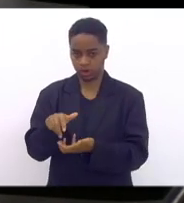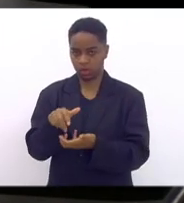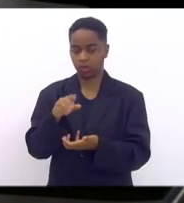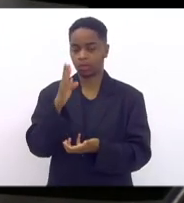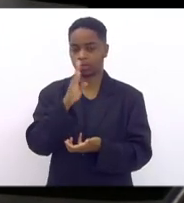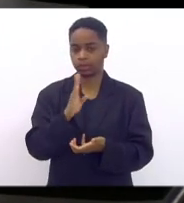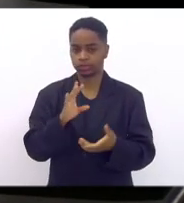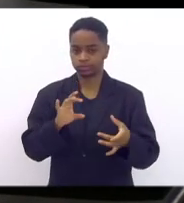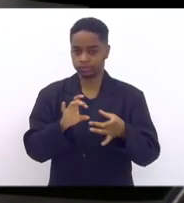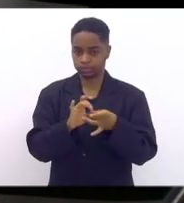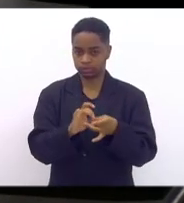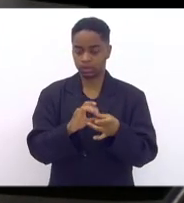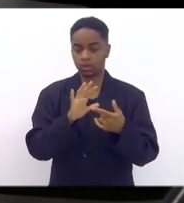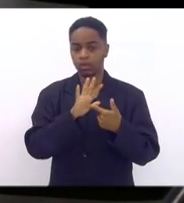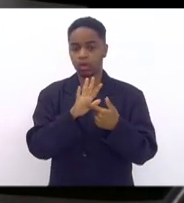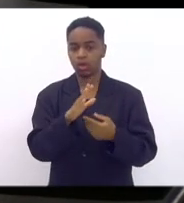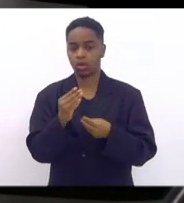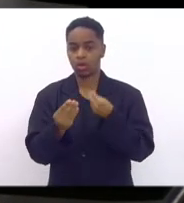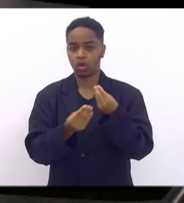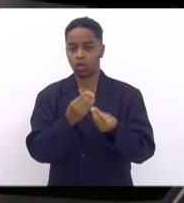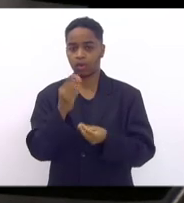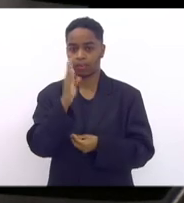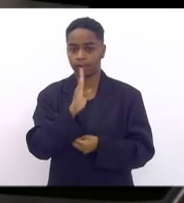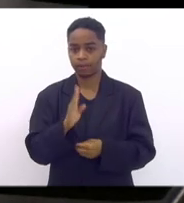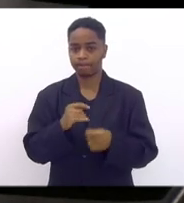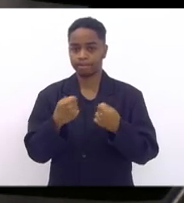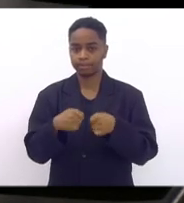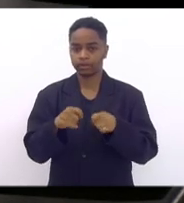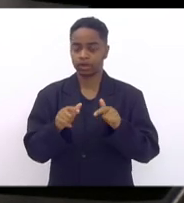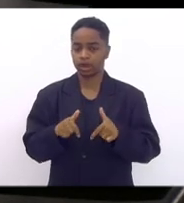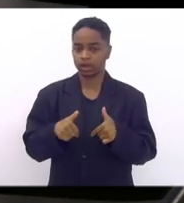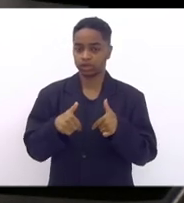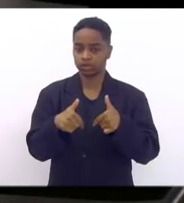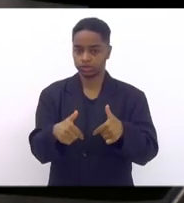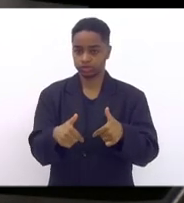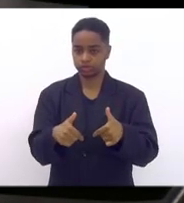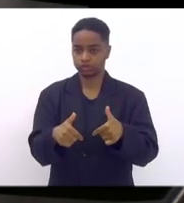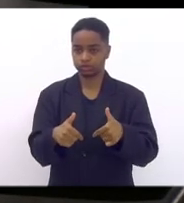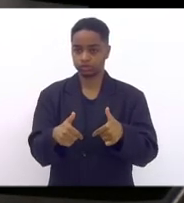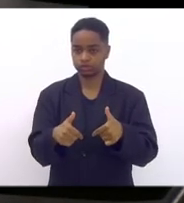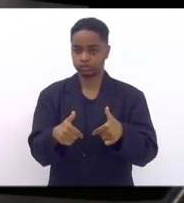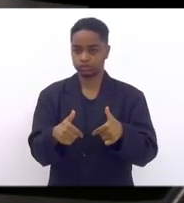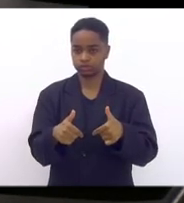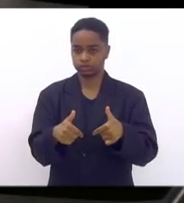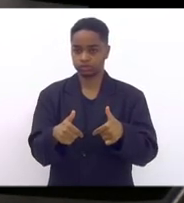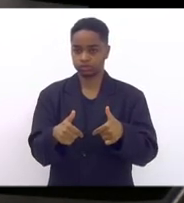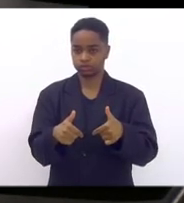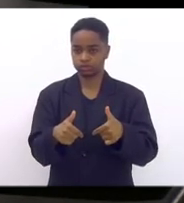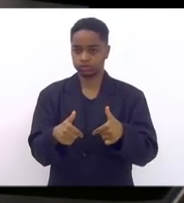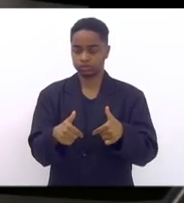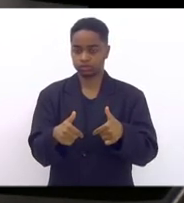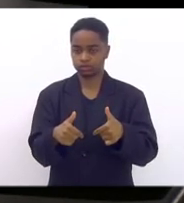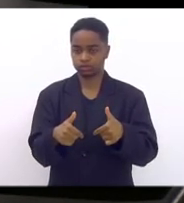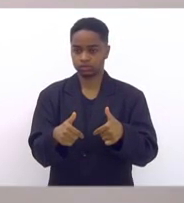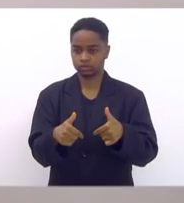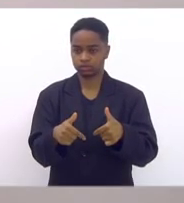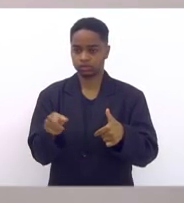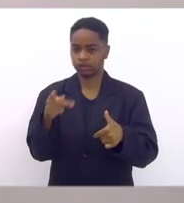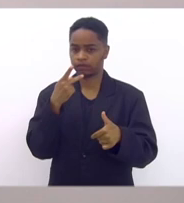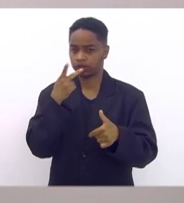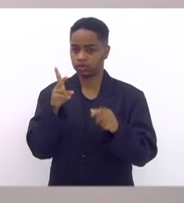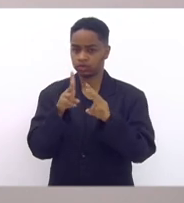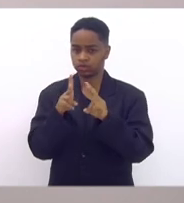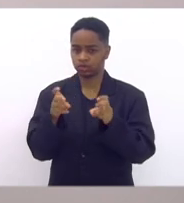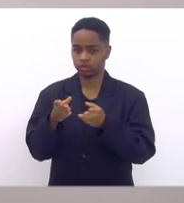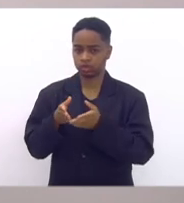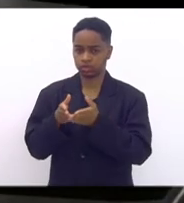internacional ela diz como o Brasil tem que se comportar perante a demais de livre passagem eh pacífica a